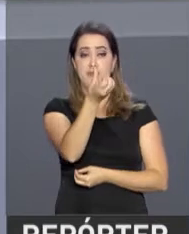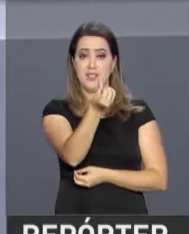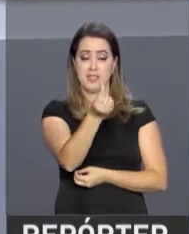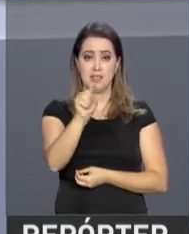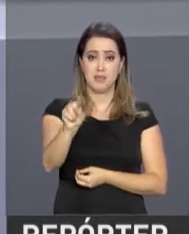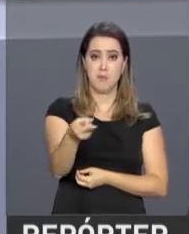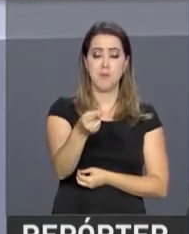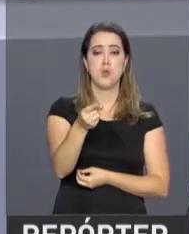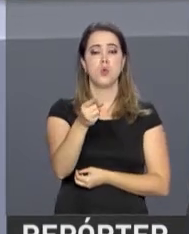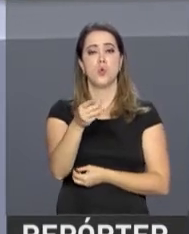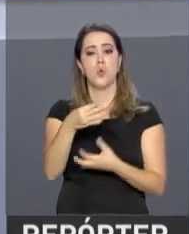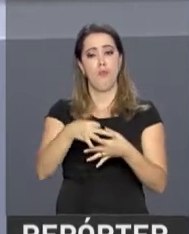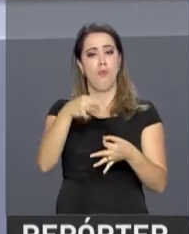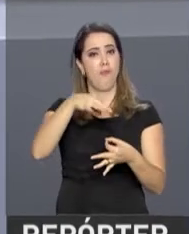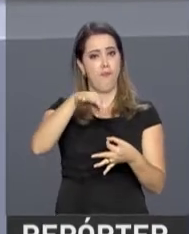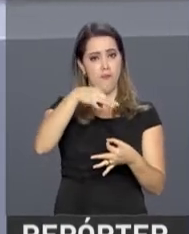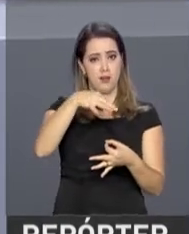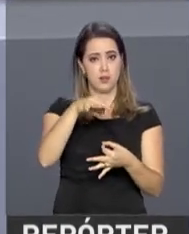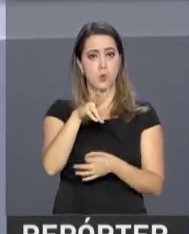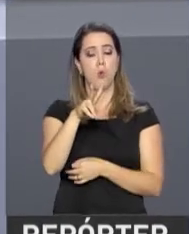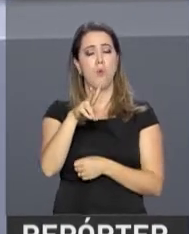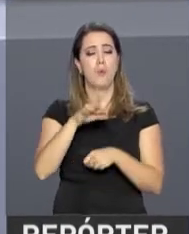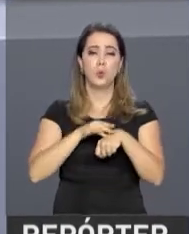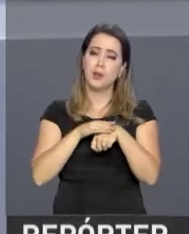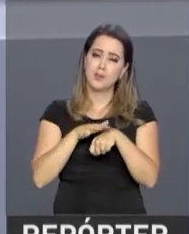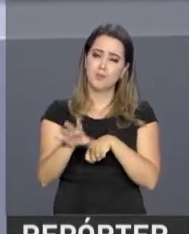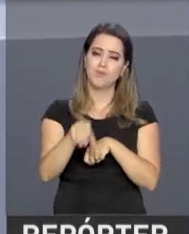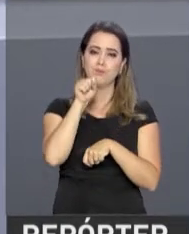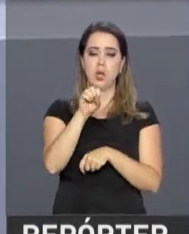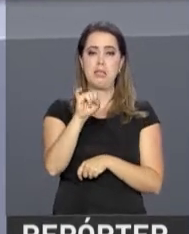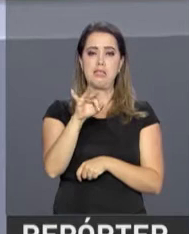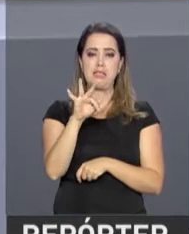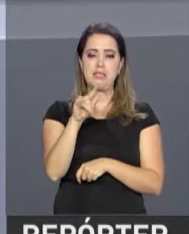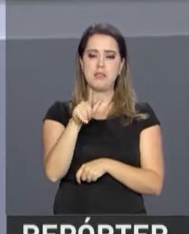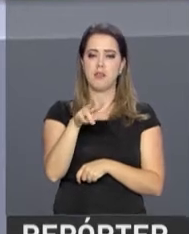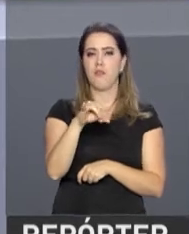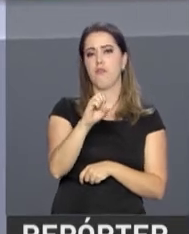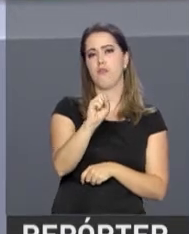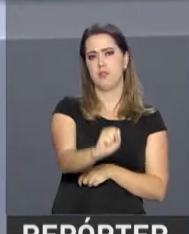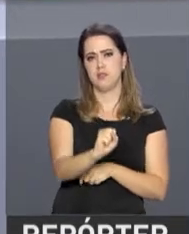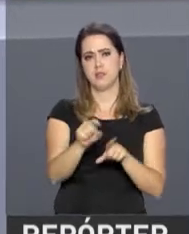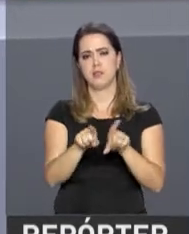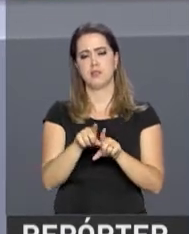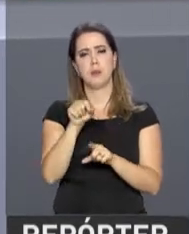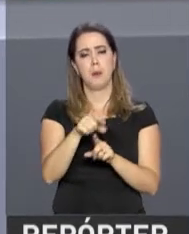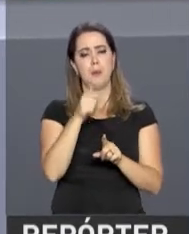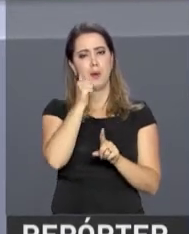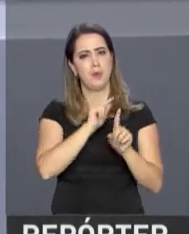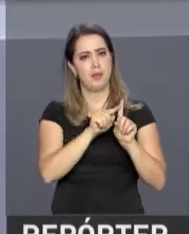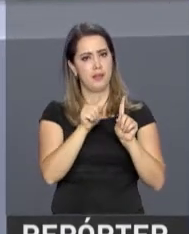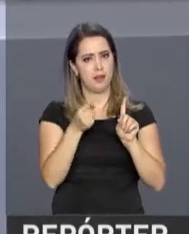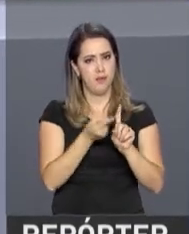no tratamento da sífilis adquirida e em gestantes e outros 116 mil da penicilina cristalina ou potássica